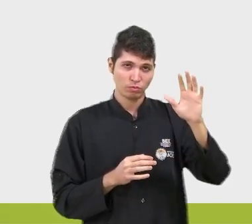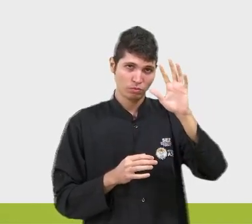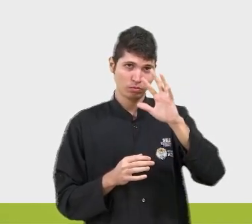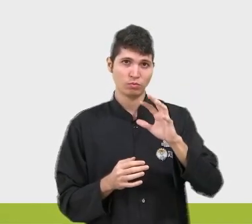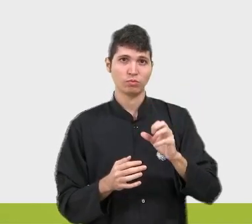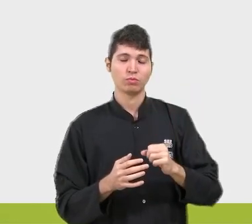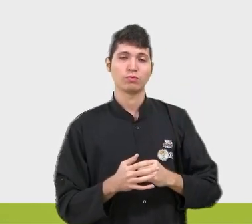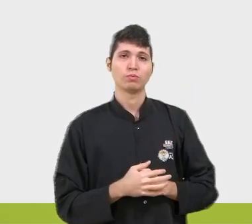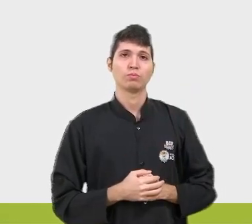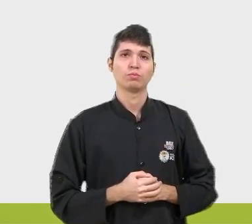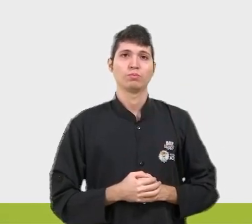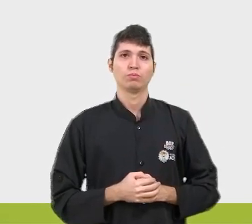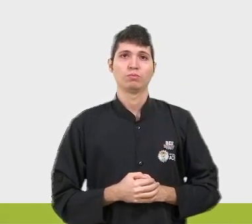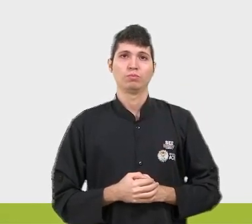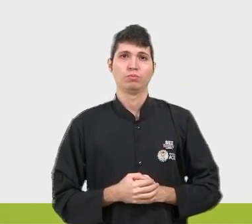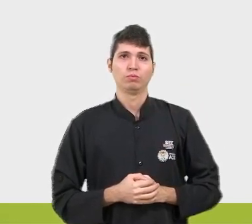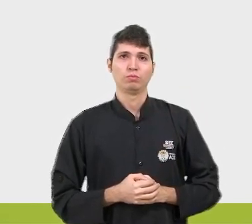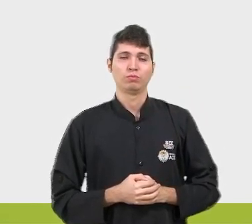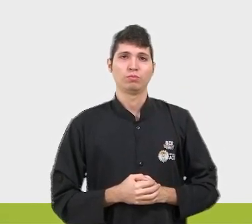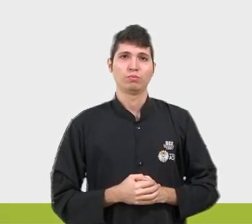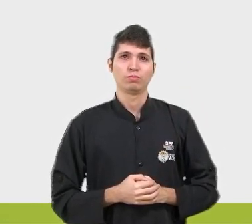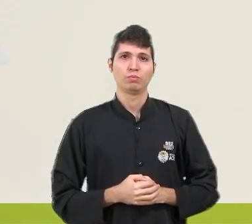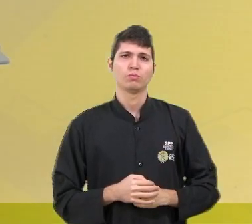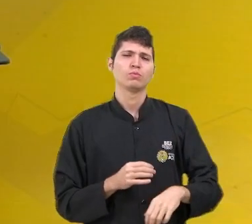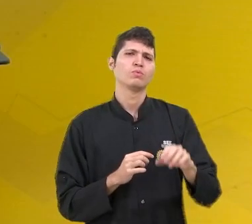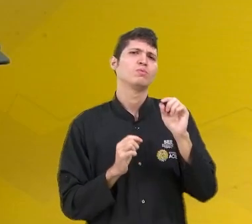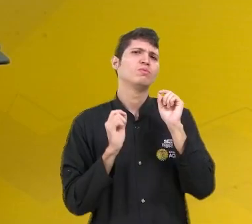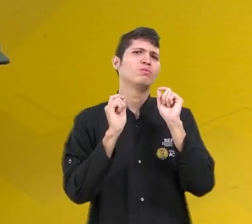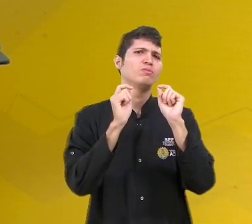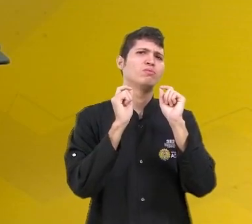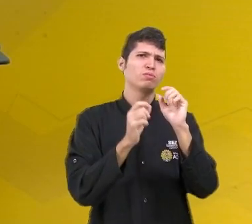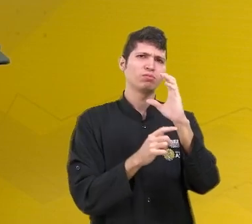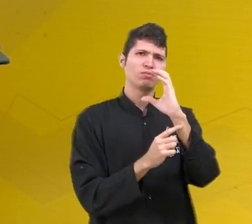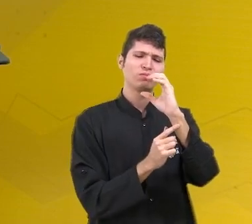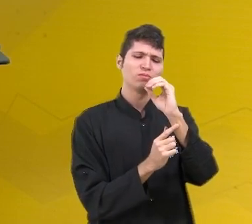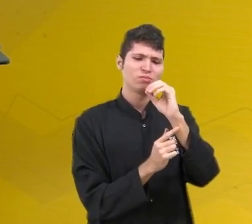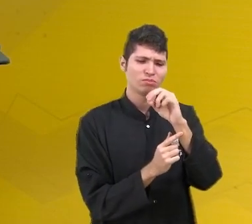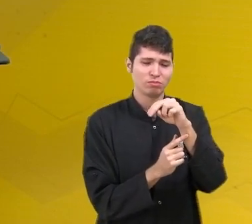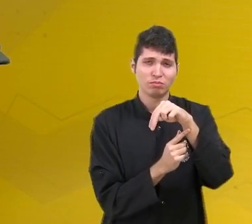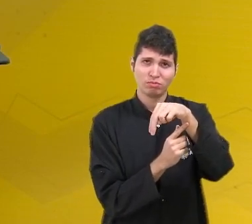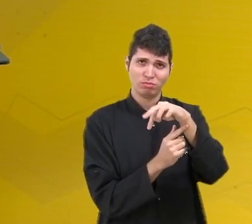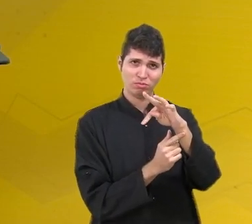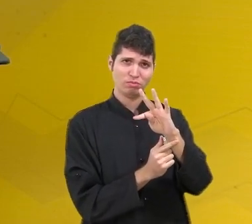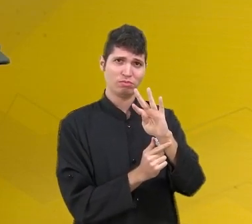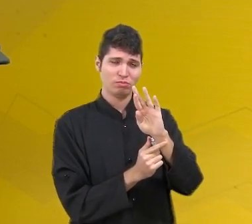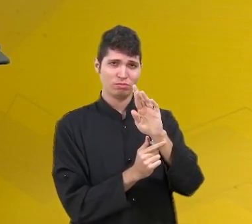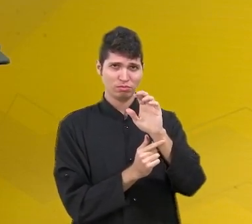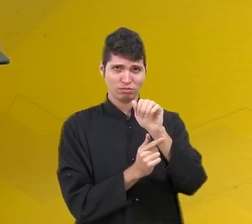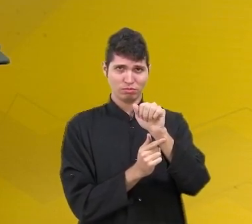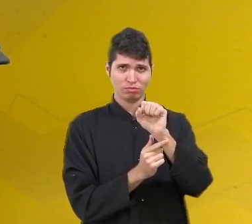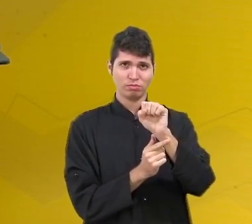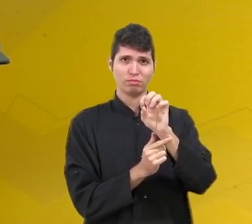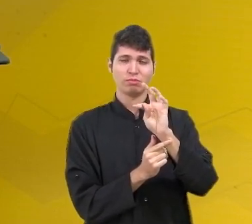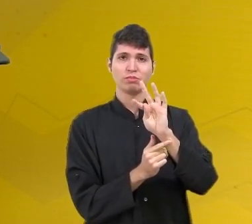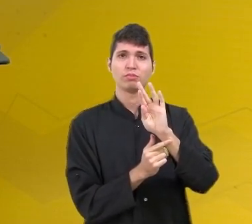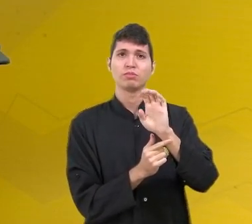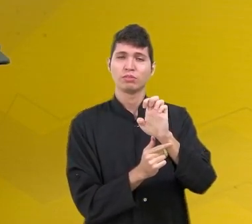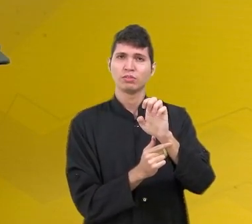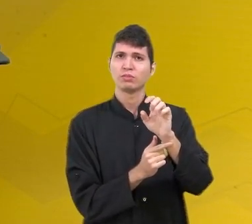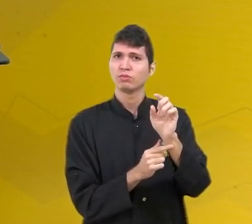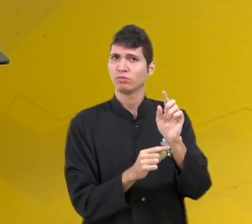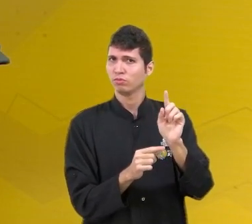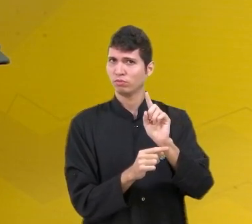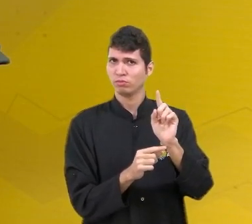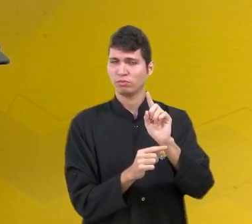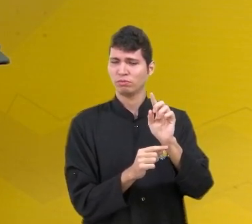e socioeconômicos. Como assim, contrastes naturais e socioeconômicos? Não é toda a regionalização do Nordeste que tem